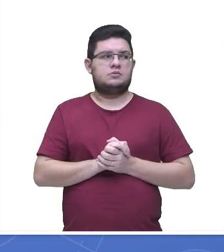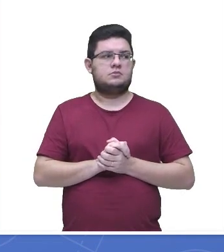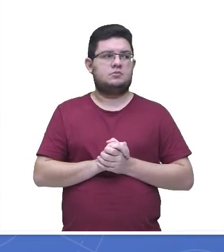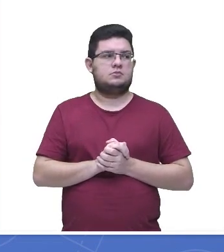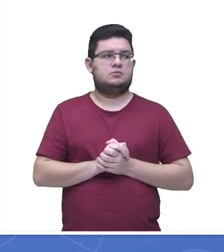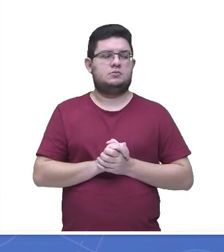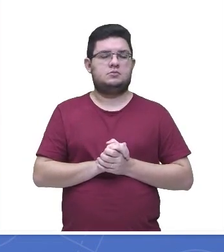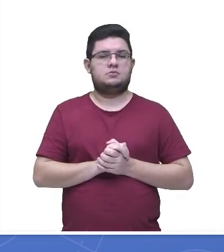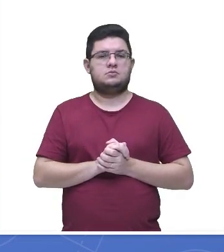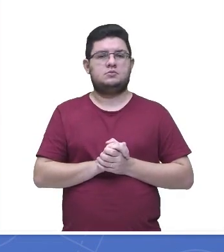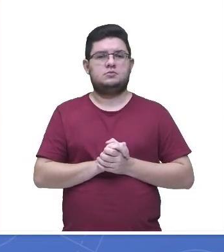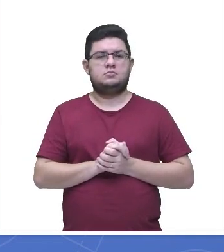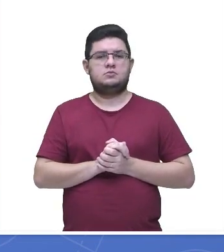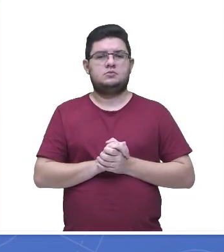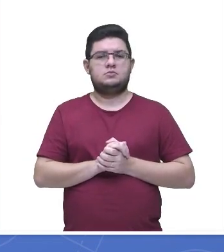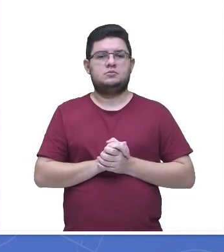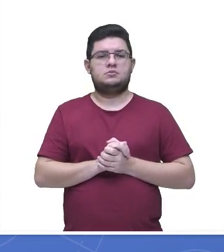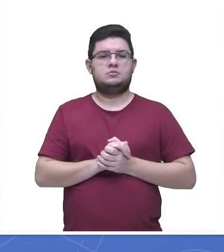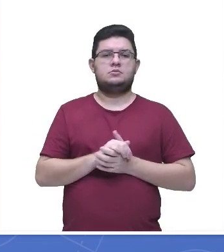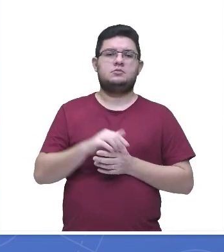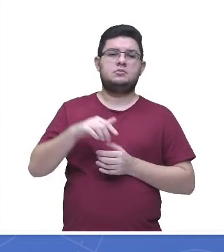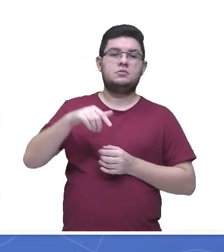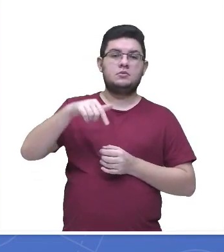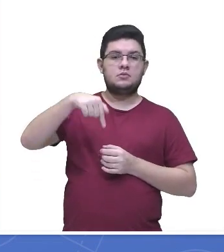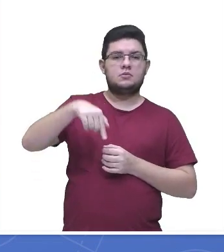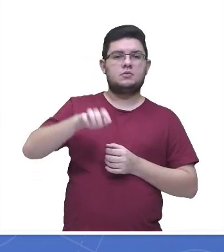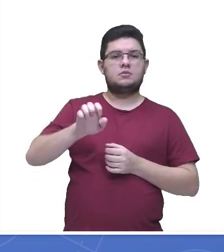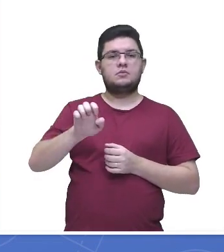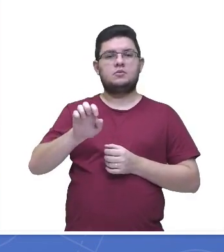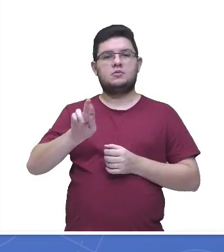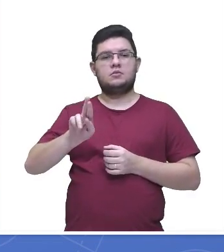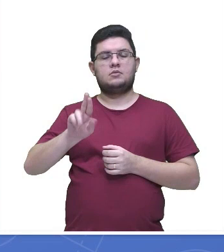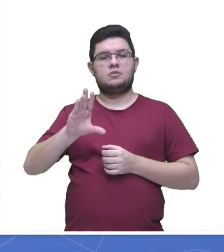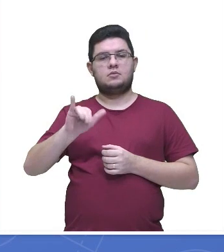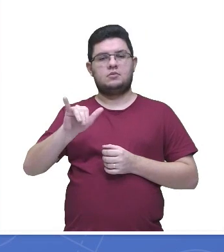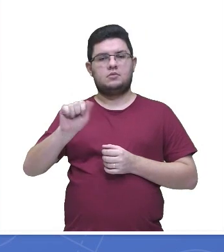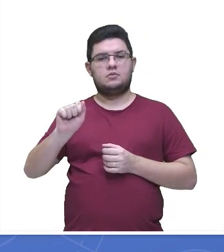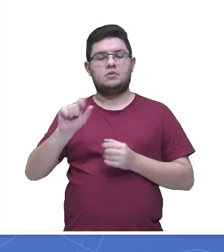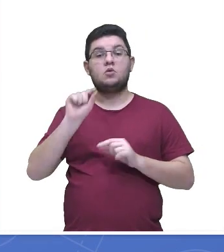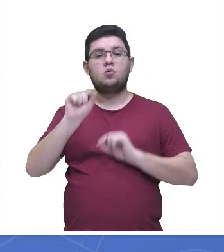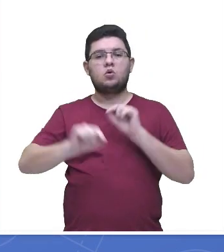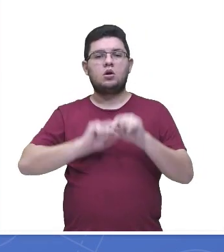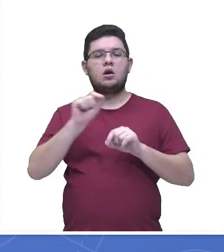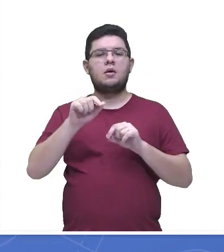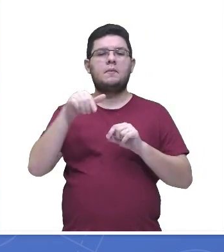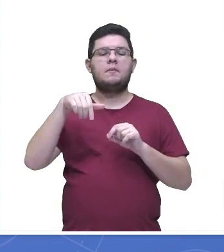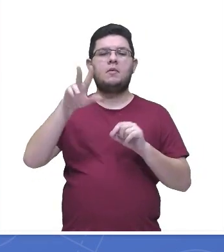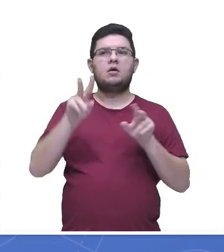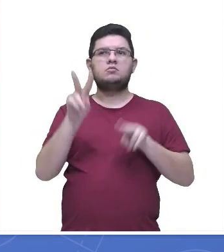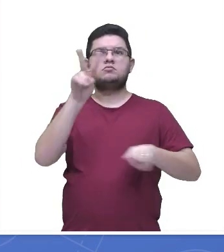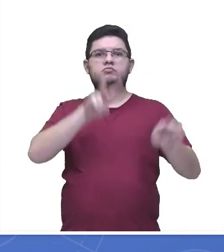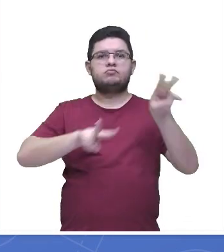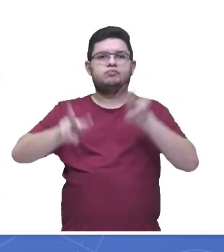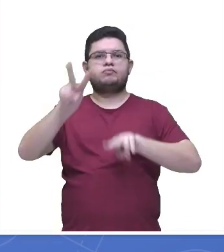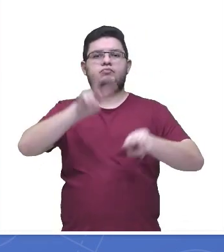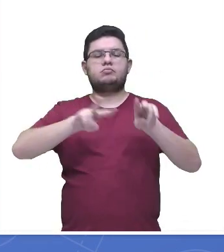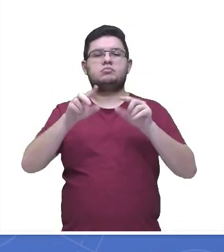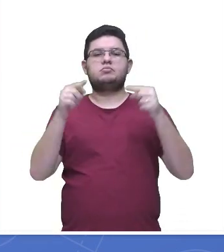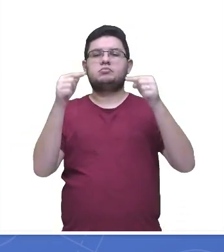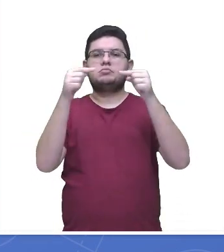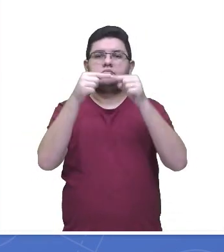A Kessia, né? Ela diz o seguinte, eles fazem mais realista que a outra. Então, ela está